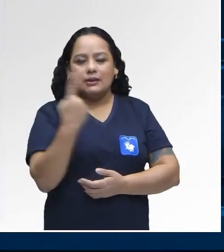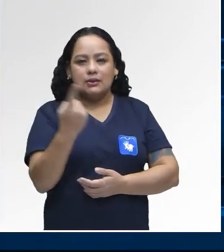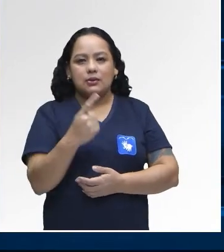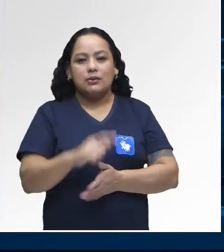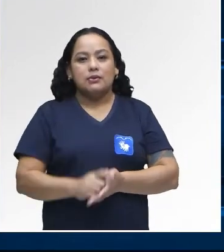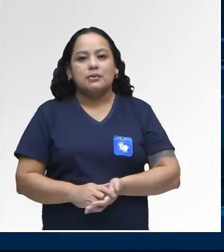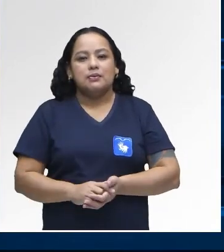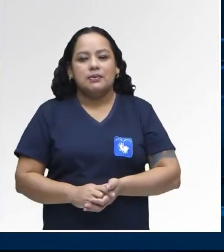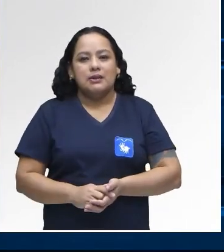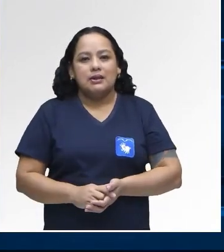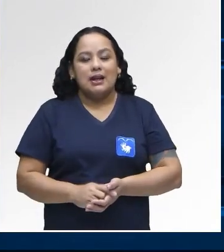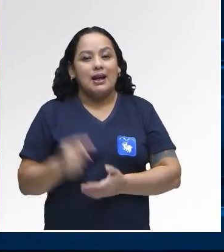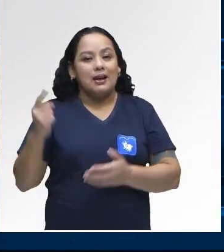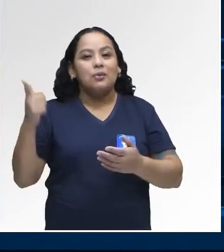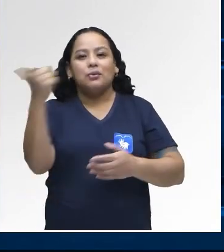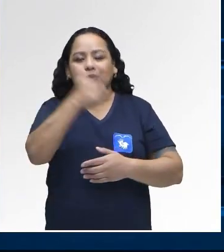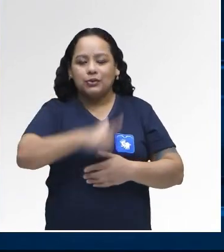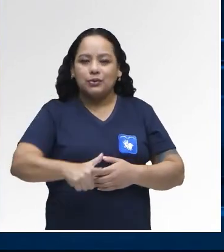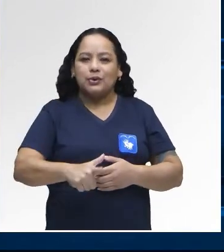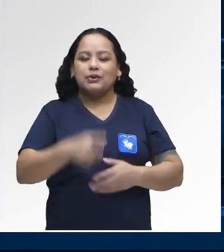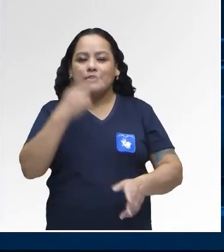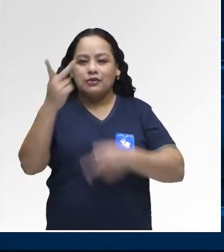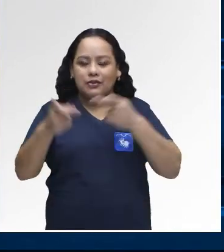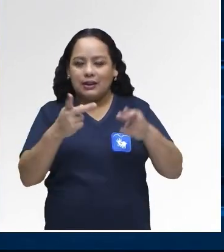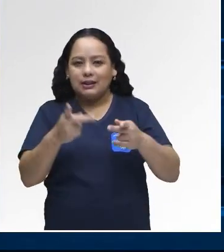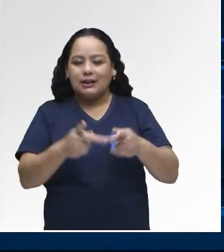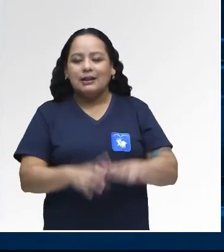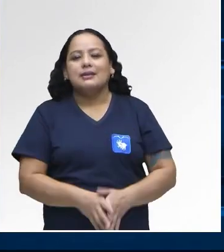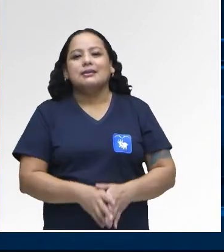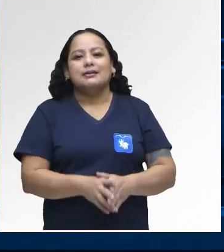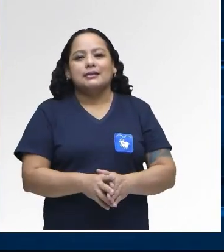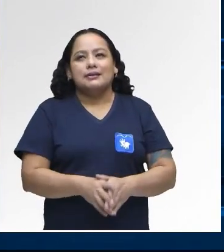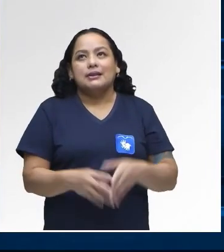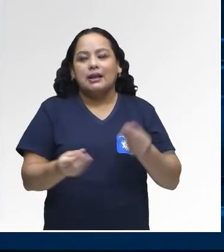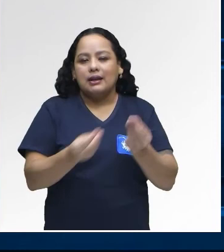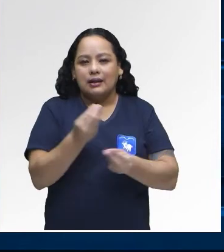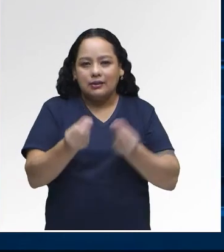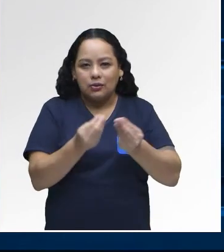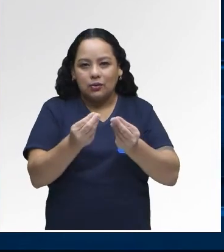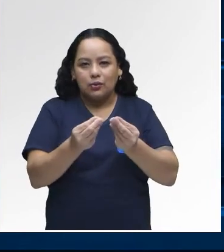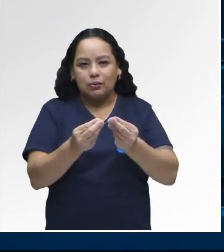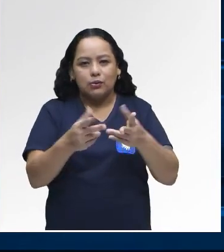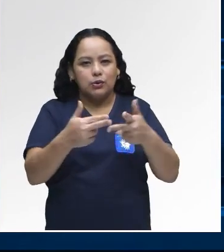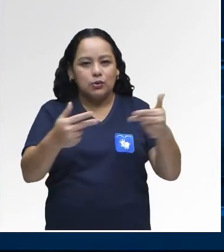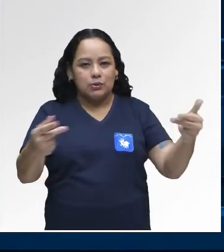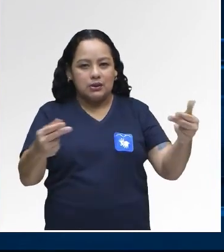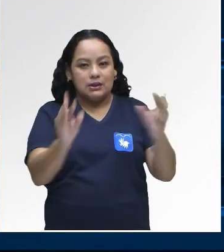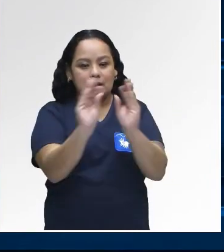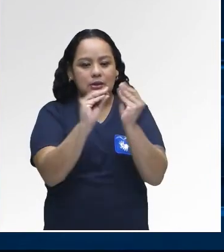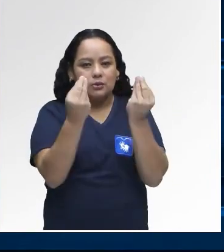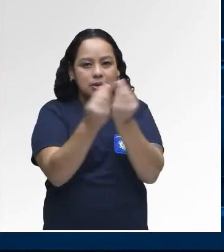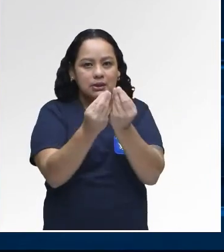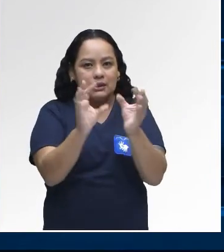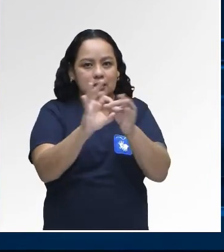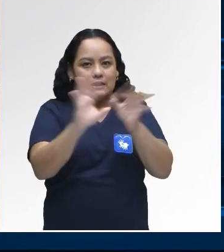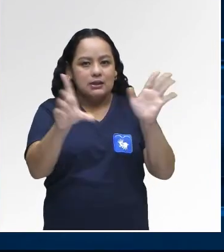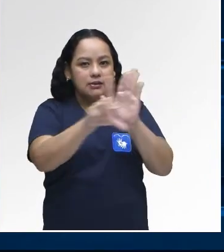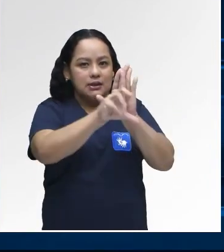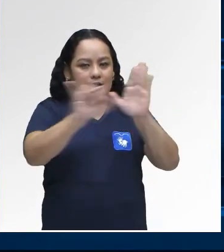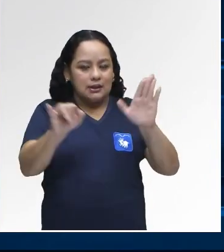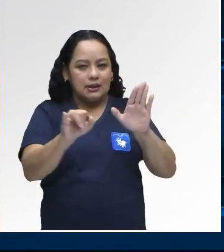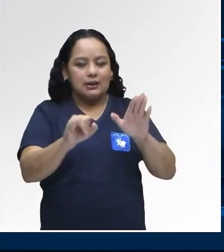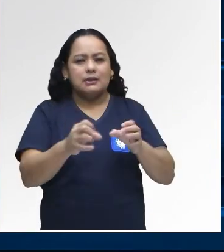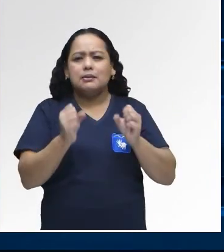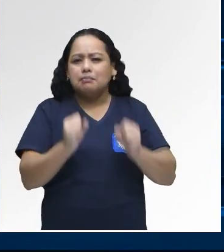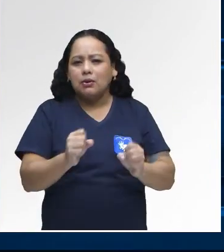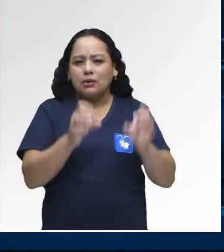drogas lícitas, né? A gente está falando daquelas drogas que podem ser comercializadas. A gente está